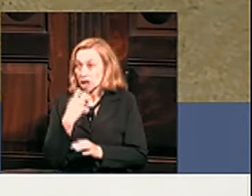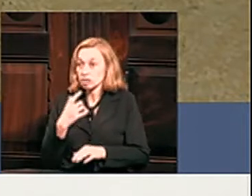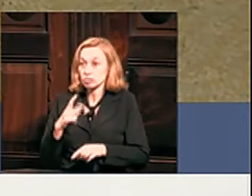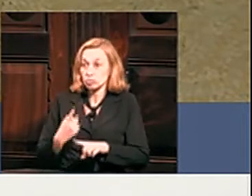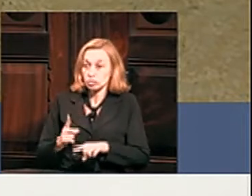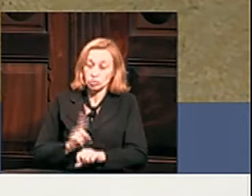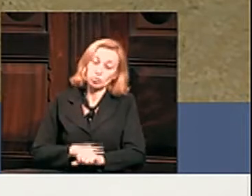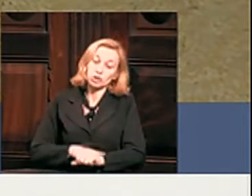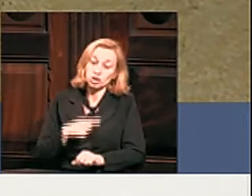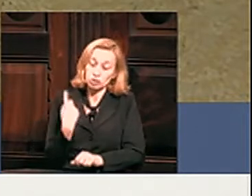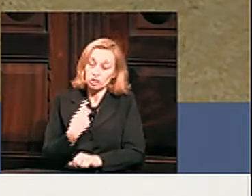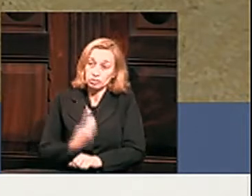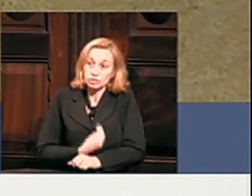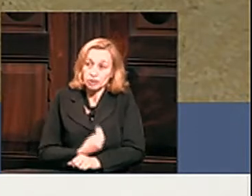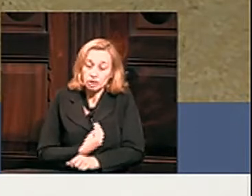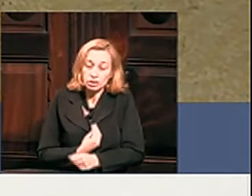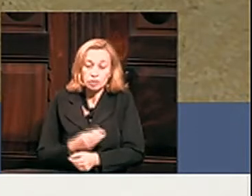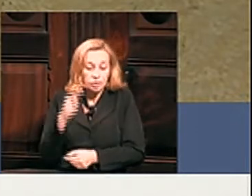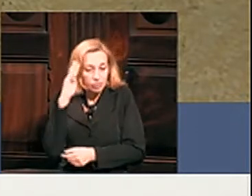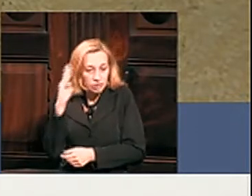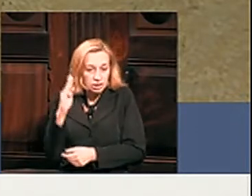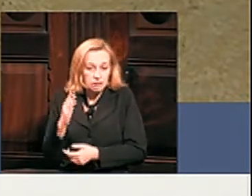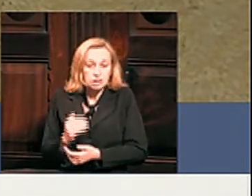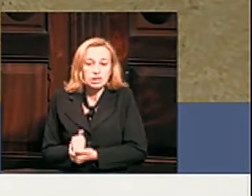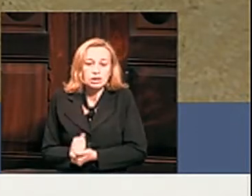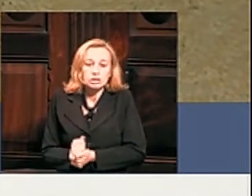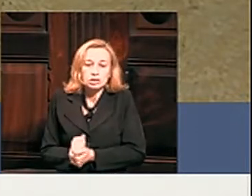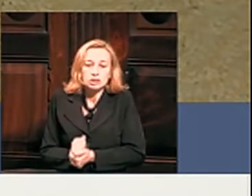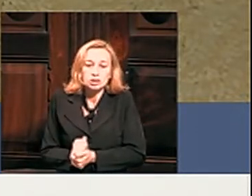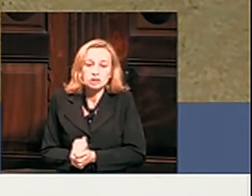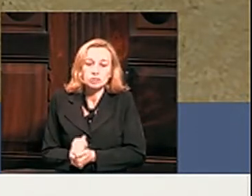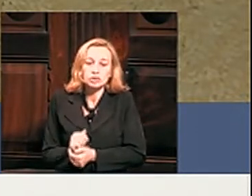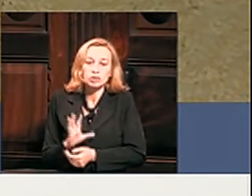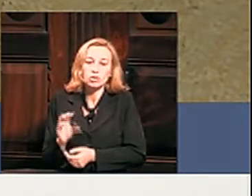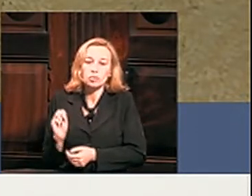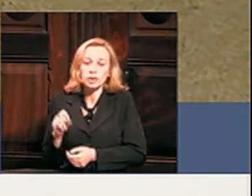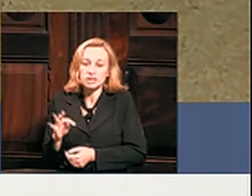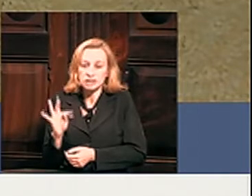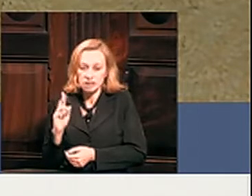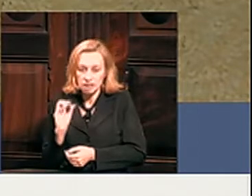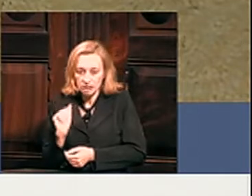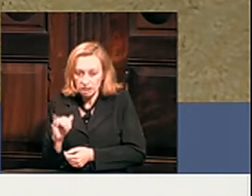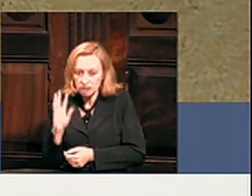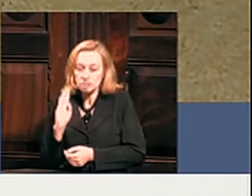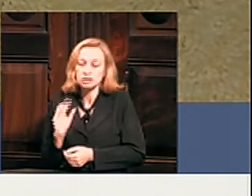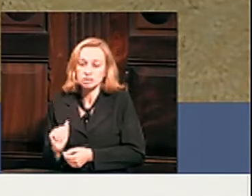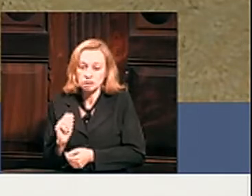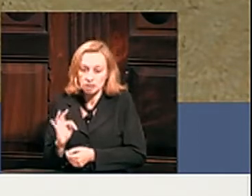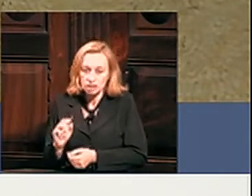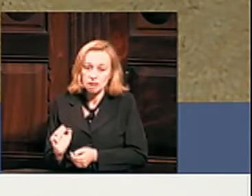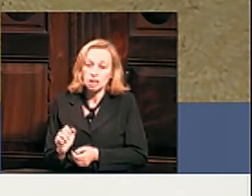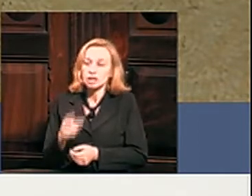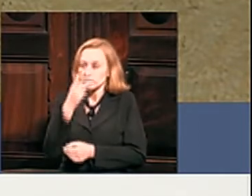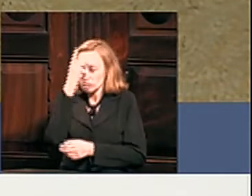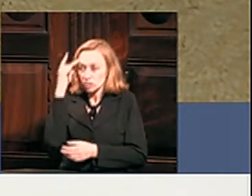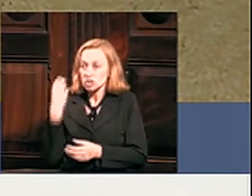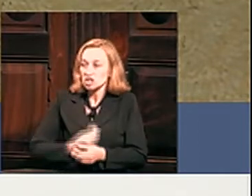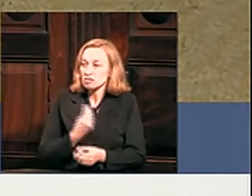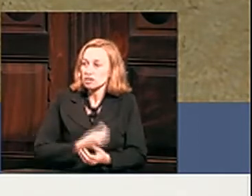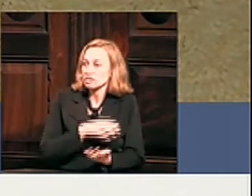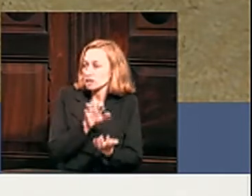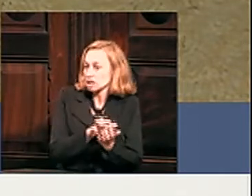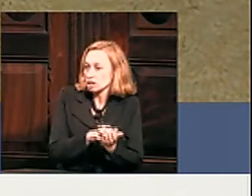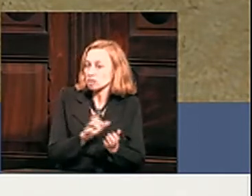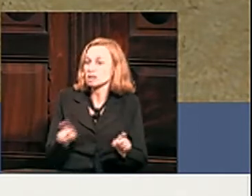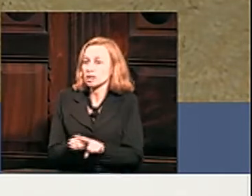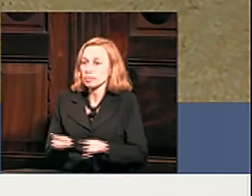se discuta essa alíquota que é fundamental para os comerciantes, para o Distrito Industrial de Santa Cruz, para as indústrias do